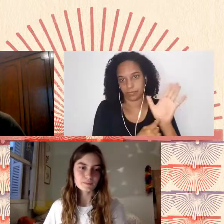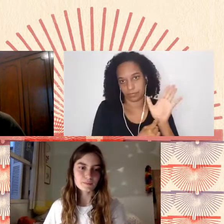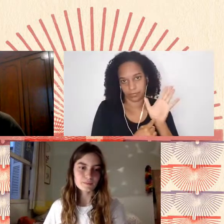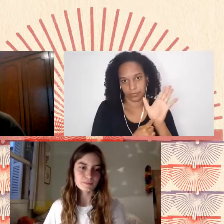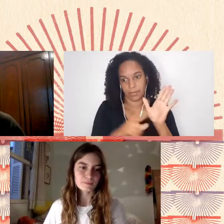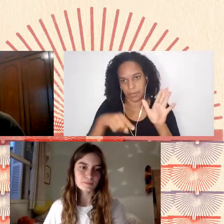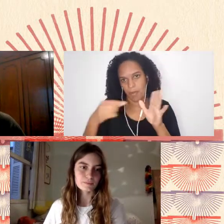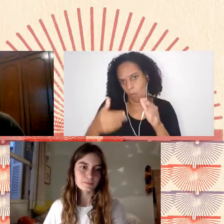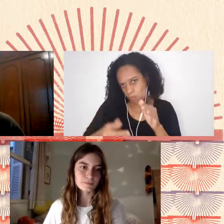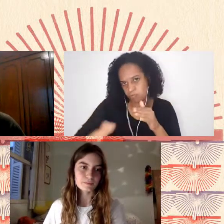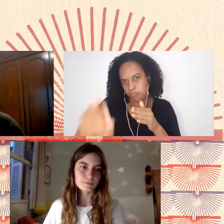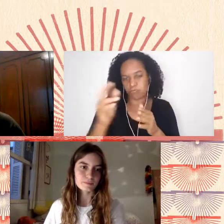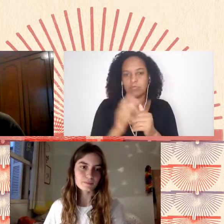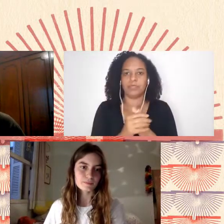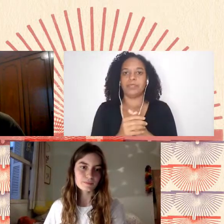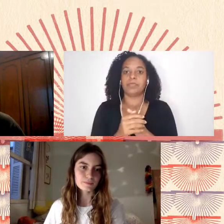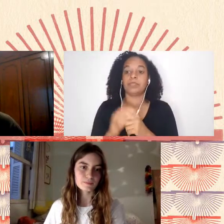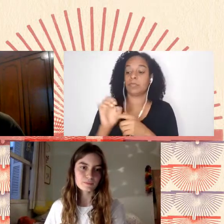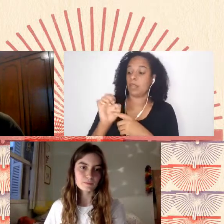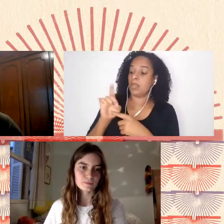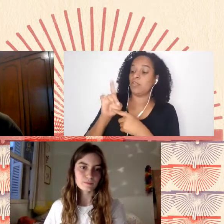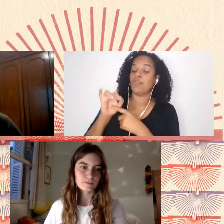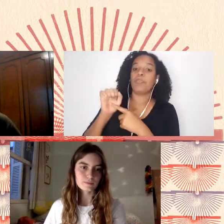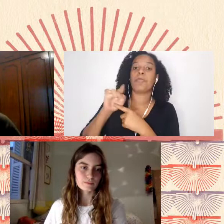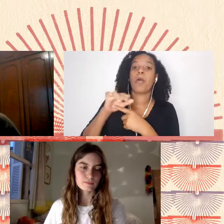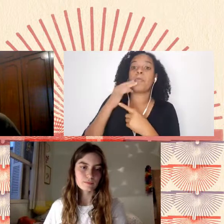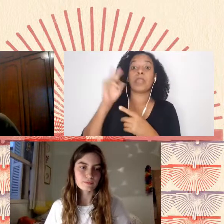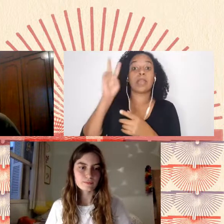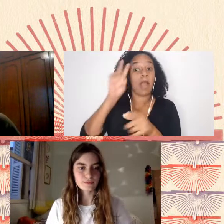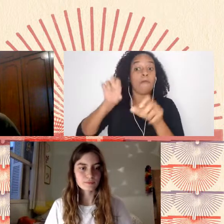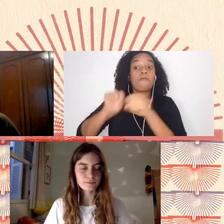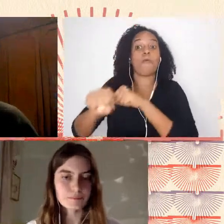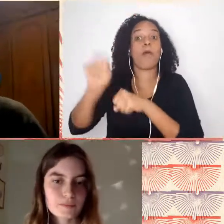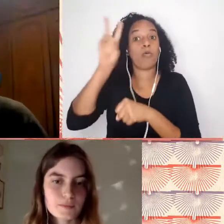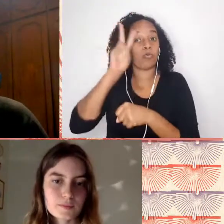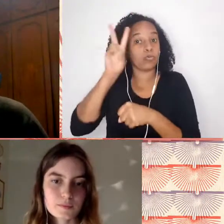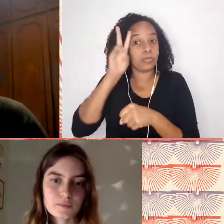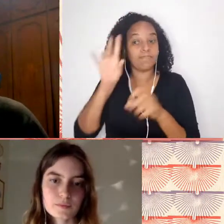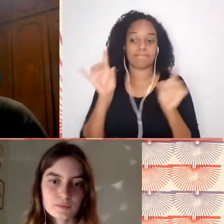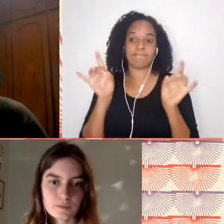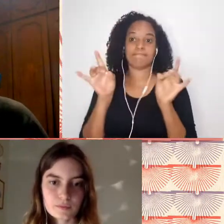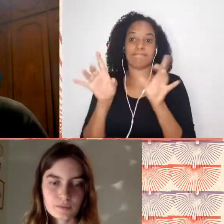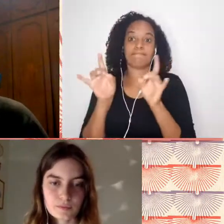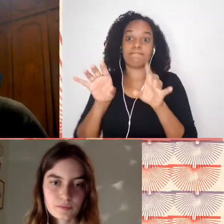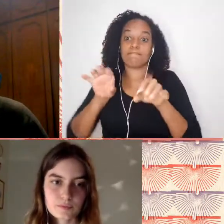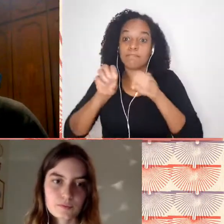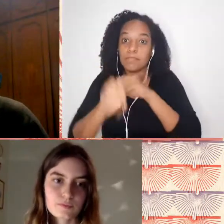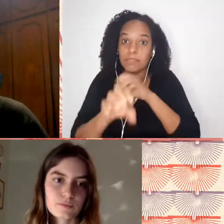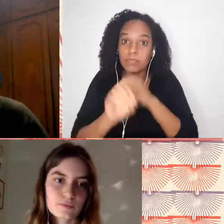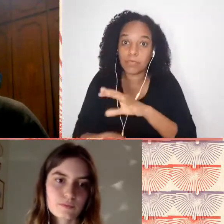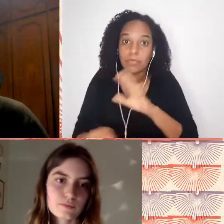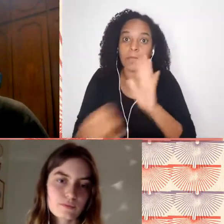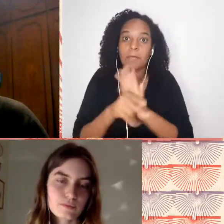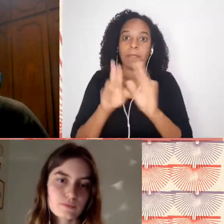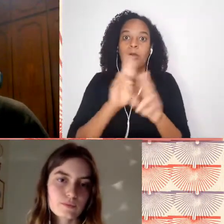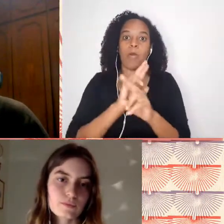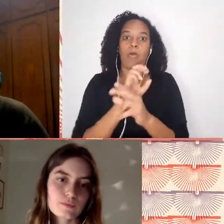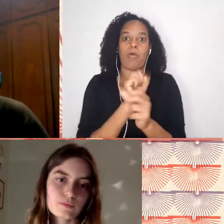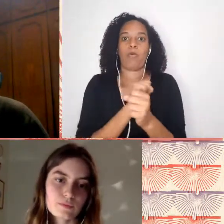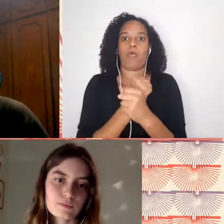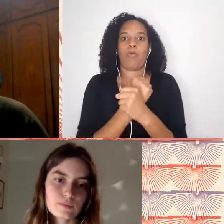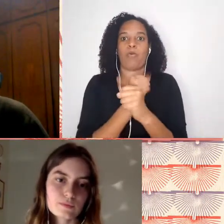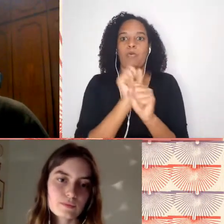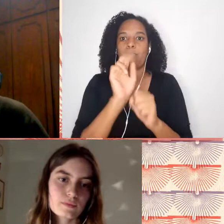seguir. Edmilson é formado em História, com especialização em Educação pela USP, Universidade de São